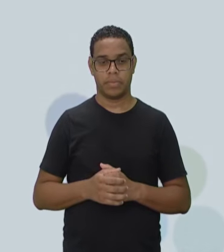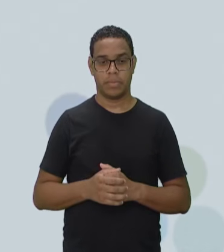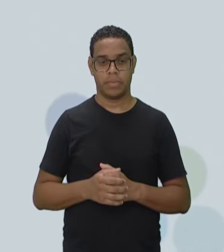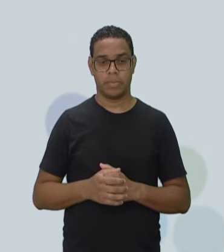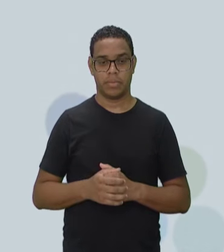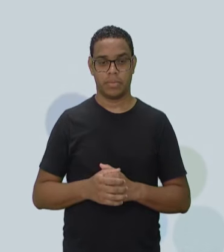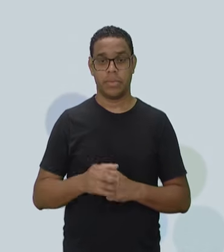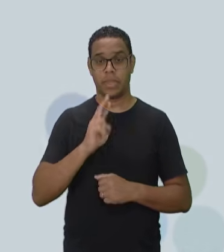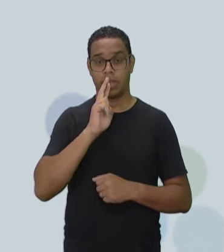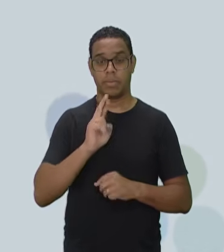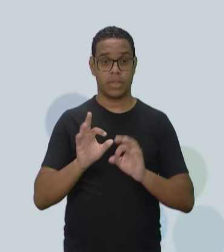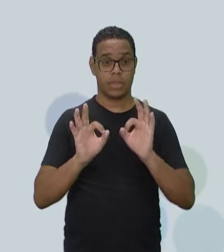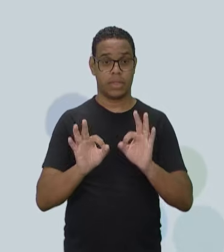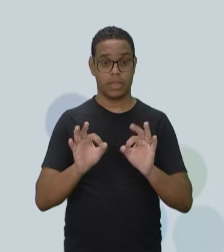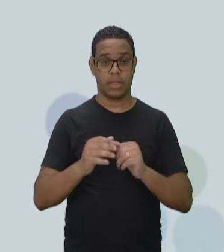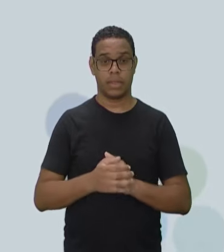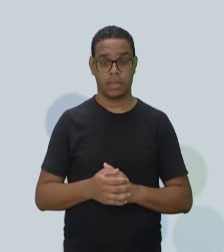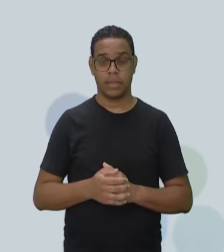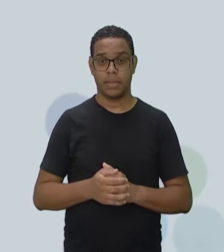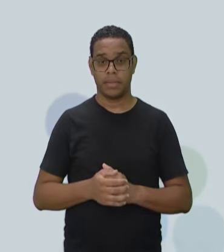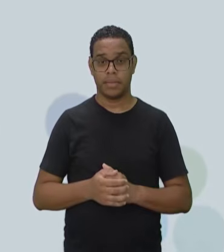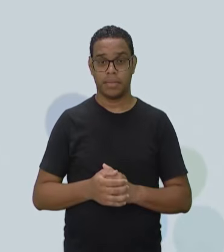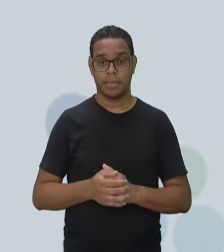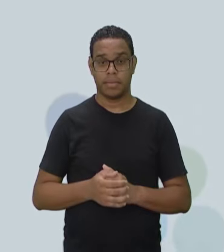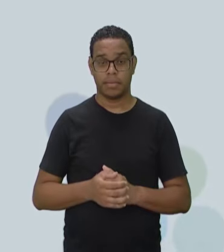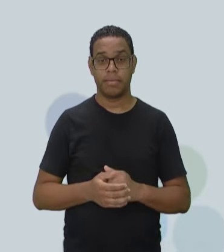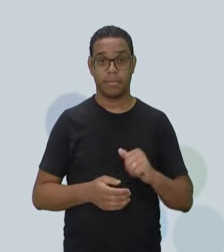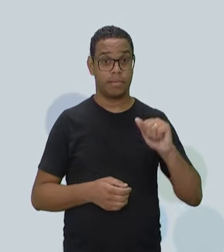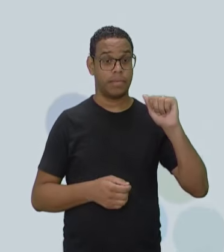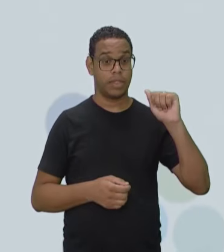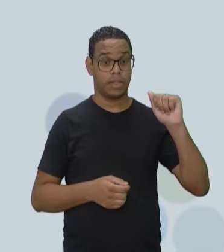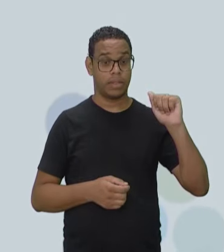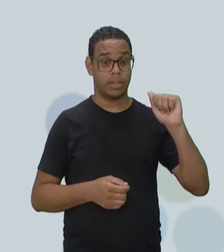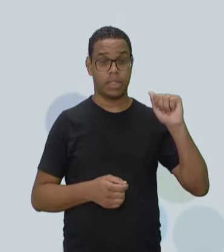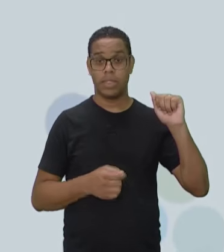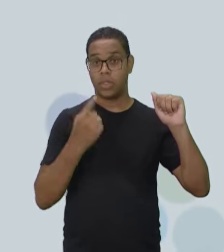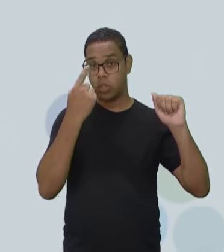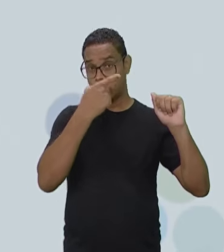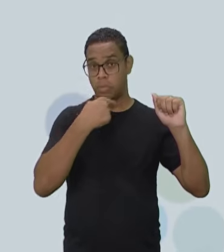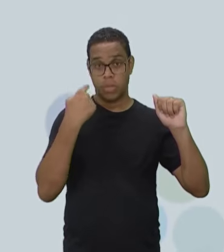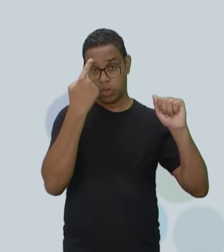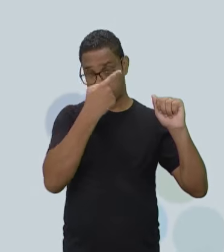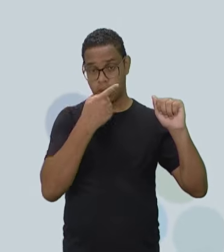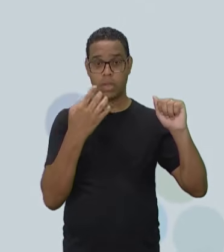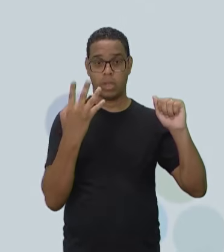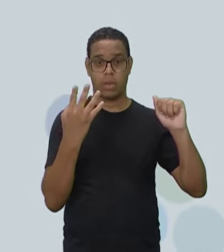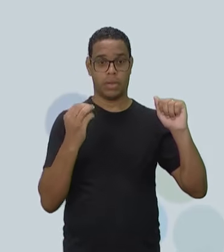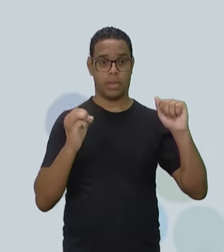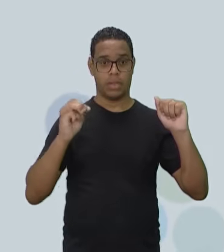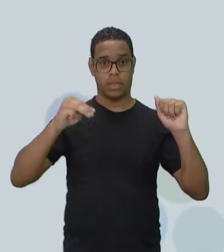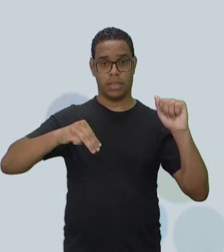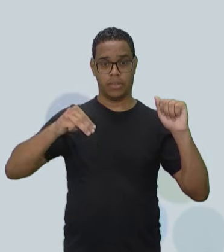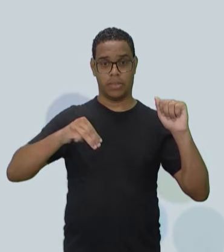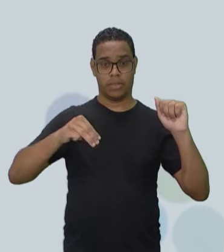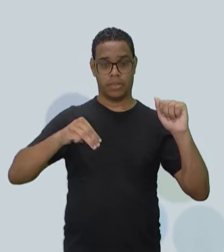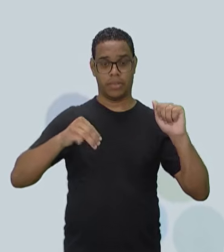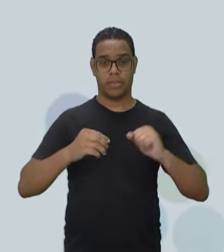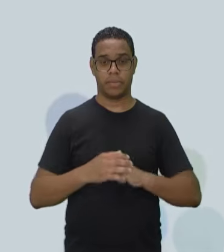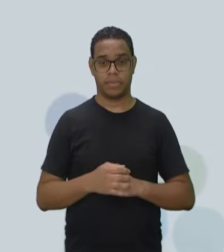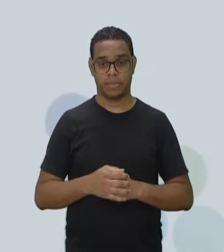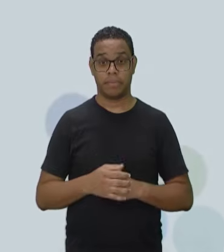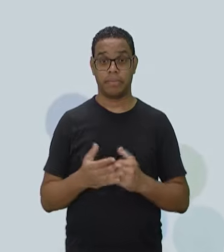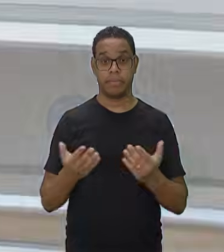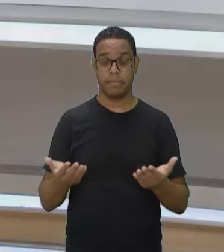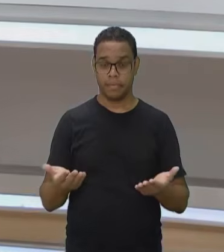Então, a alternativa correta é a letra A, 1 hora e 40 minutos.